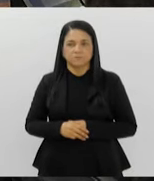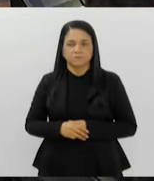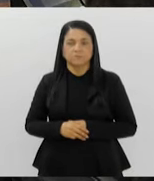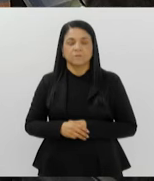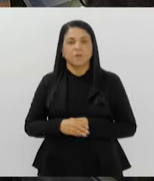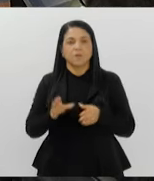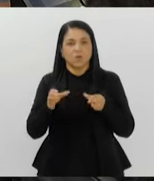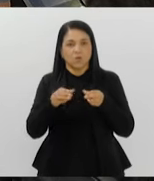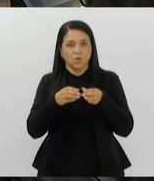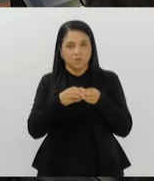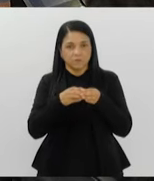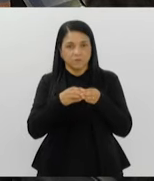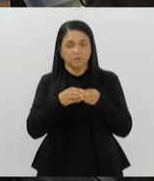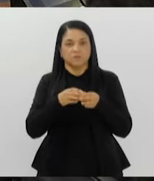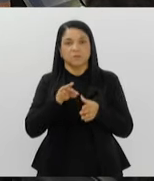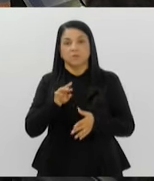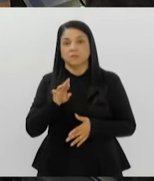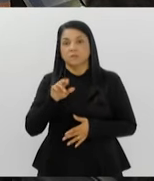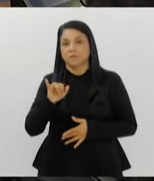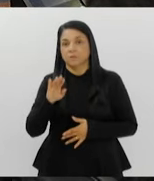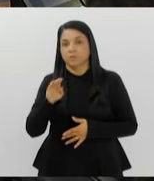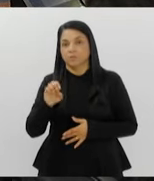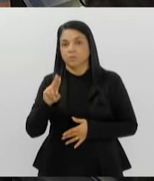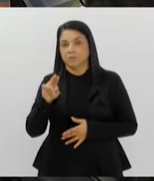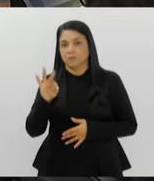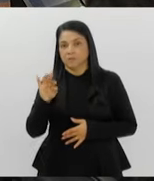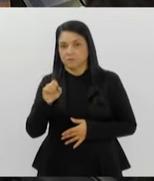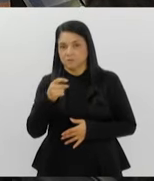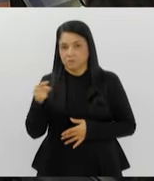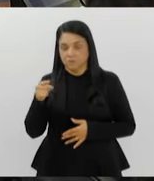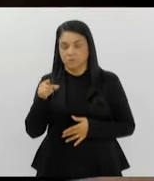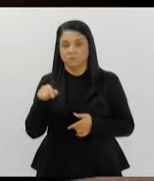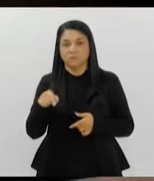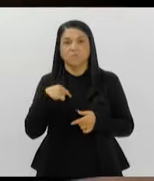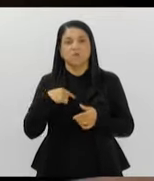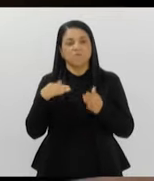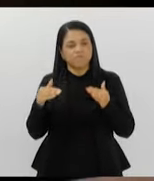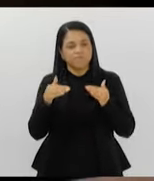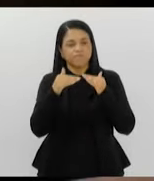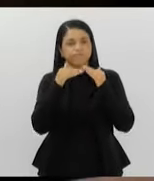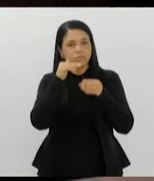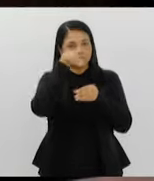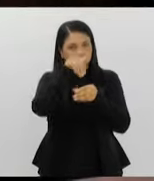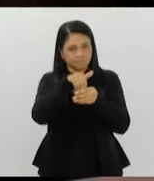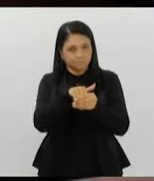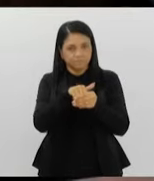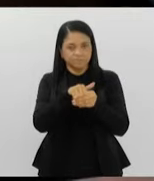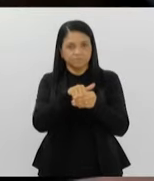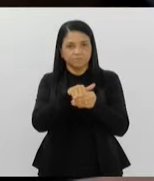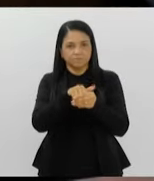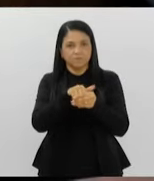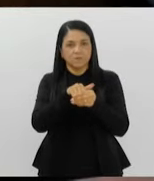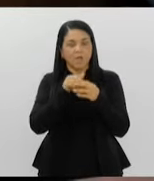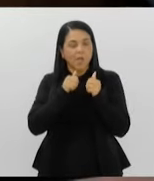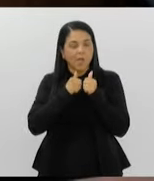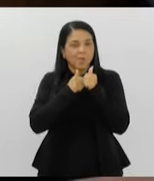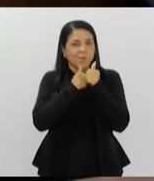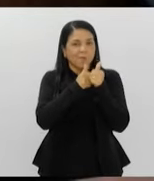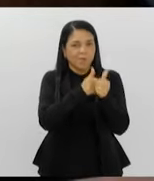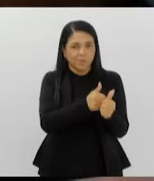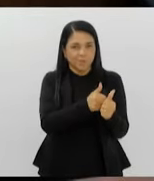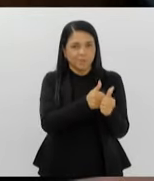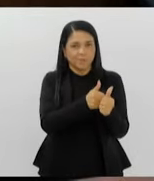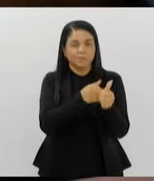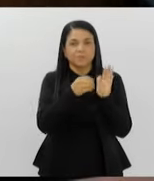Pela Comissão de Tributação, senhor presidente. Eu vou votar favoravelmente, acompanhando